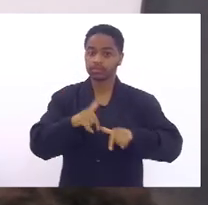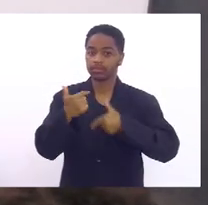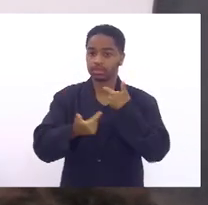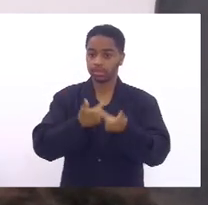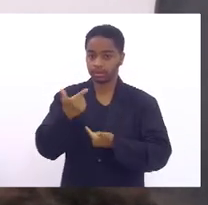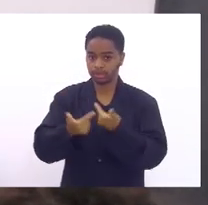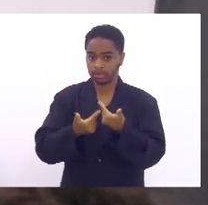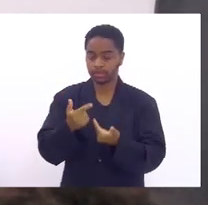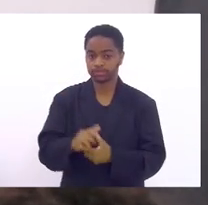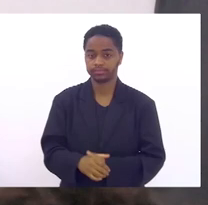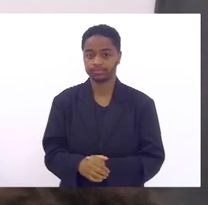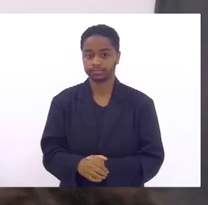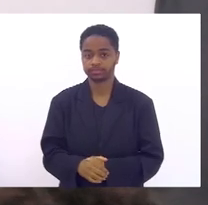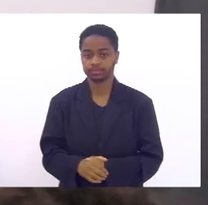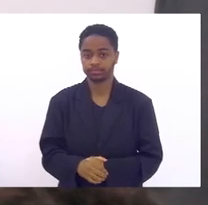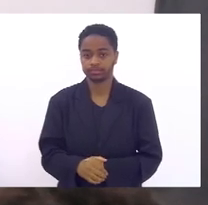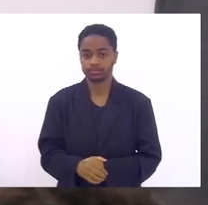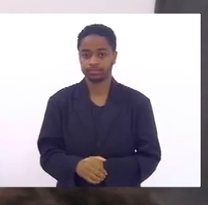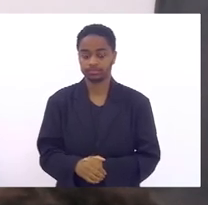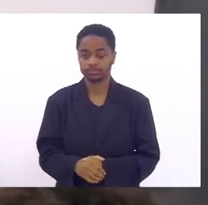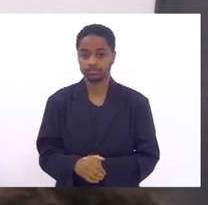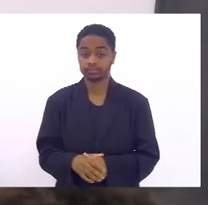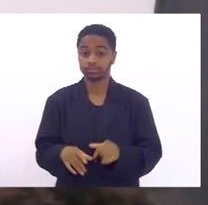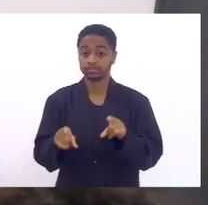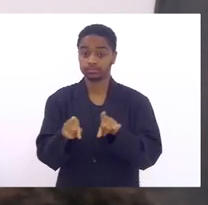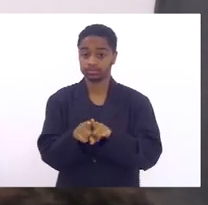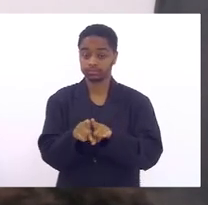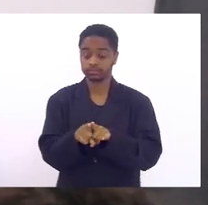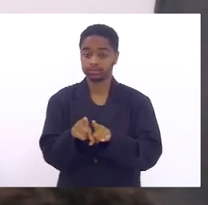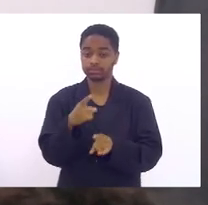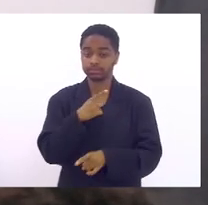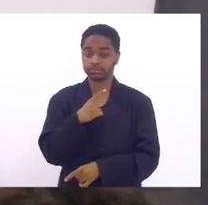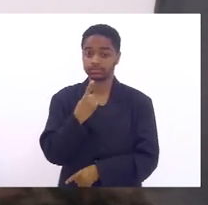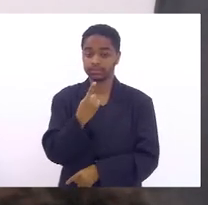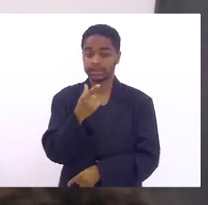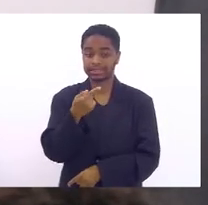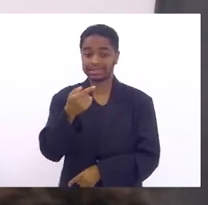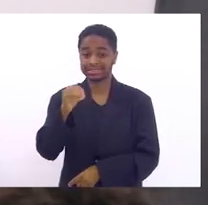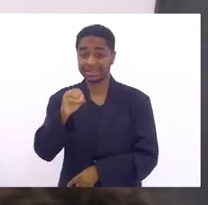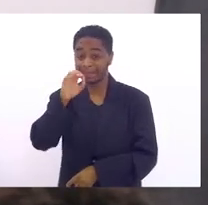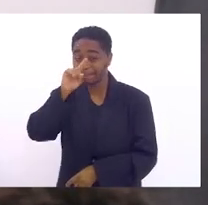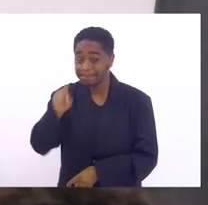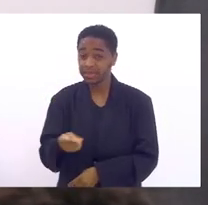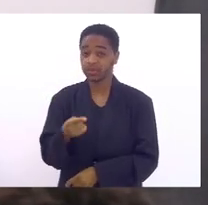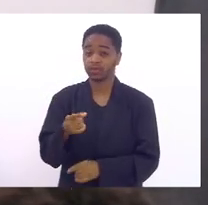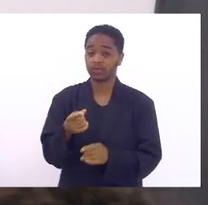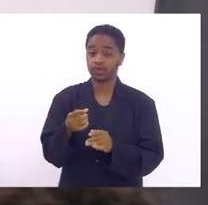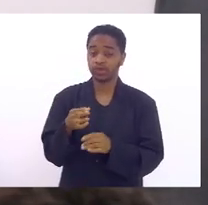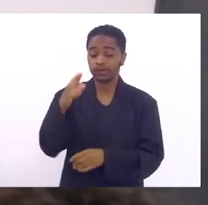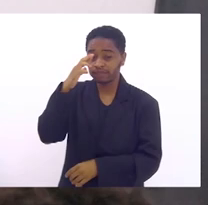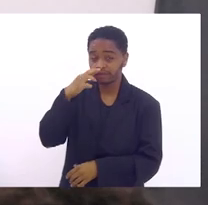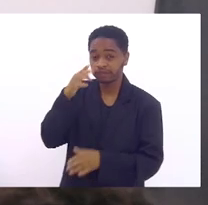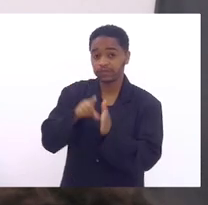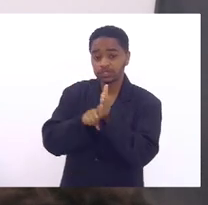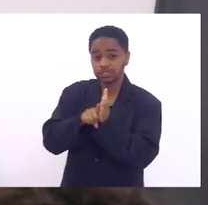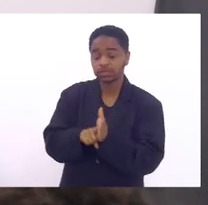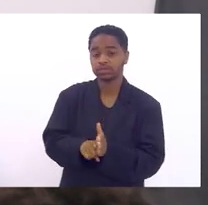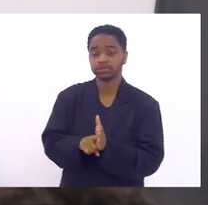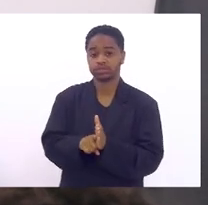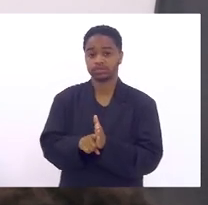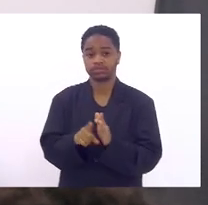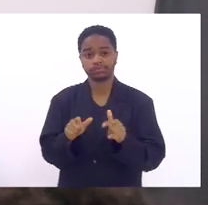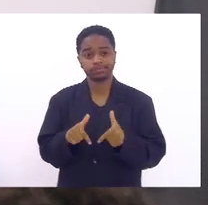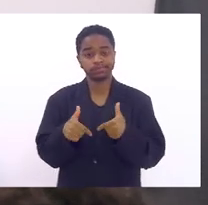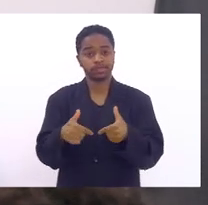Penha então atualmente eh nós temos mais de 170.000 fiscalizações de medidas protetivas de urgência ao longo desses 4